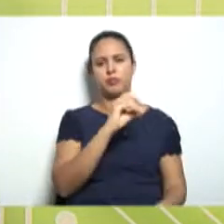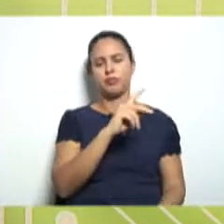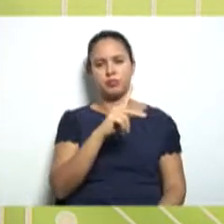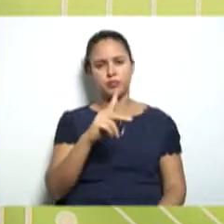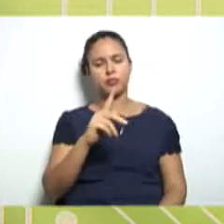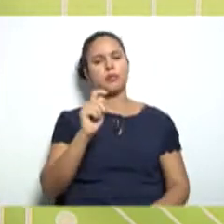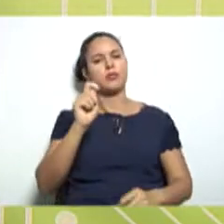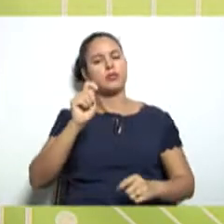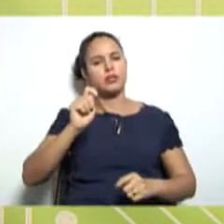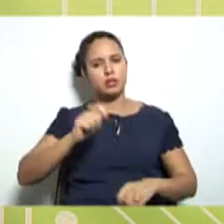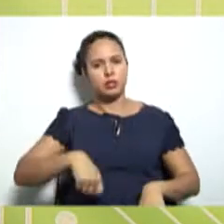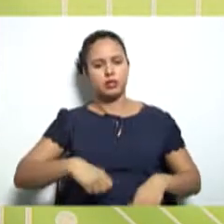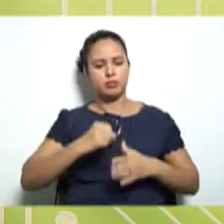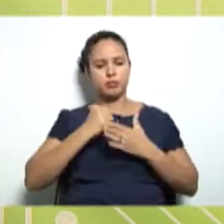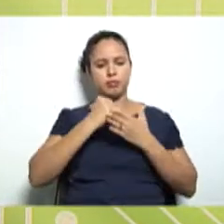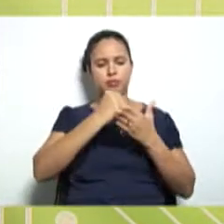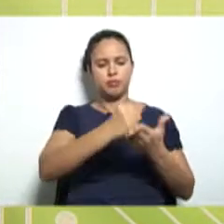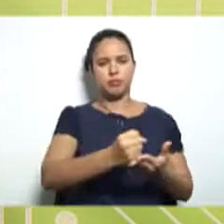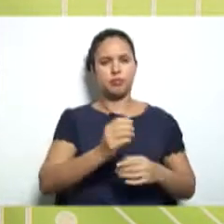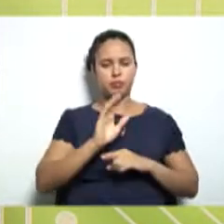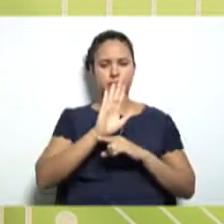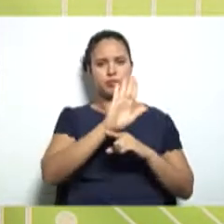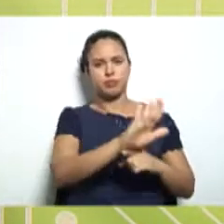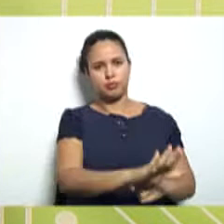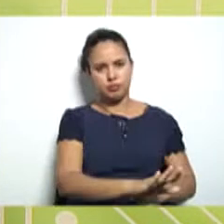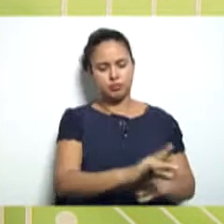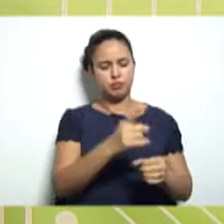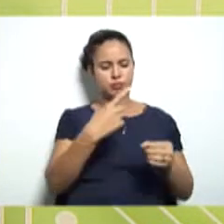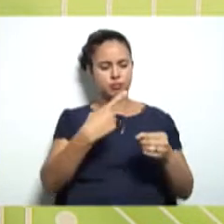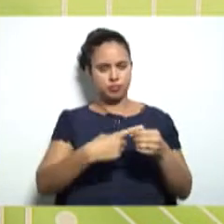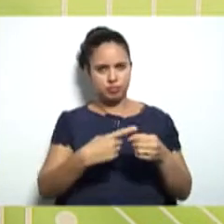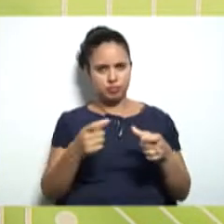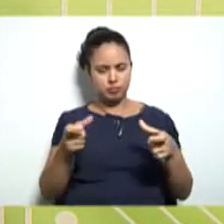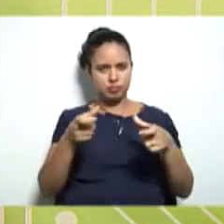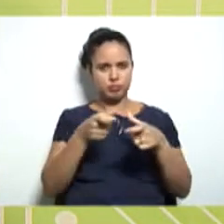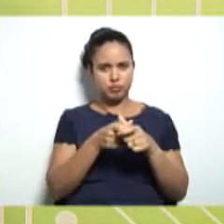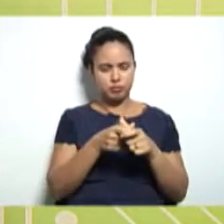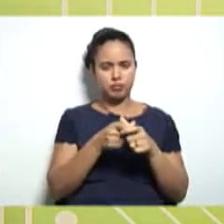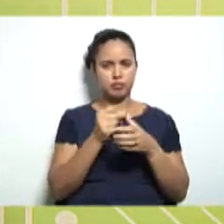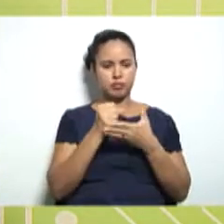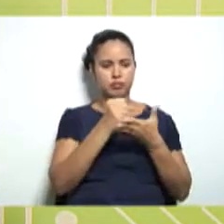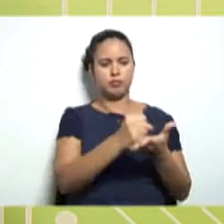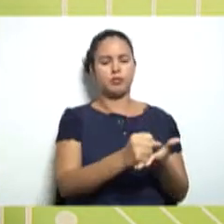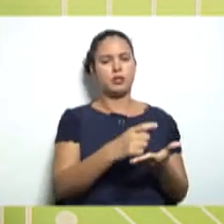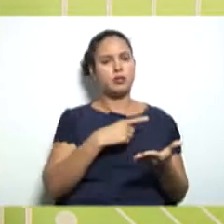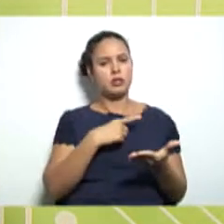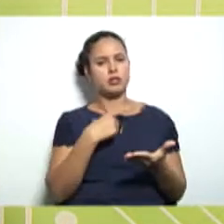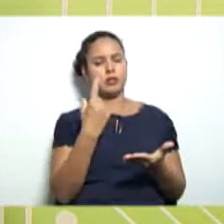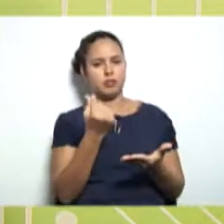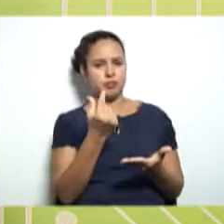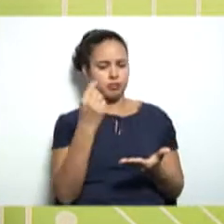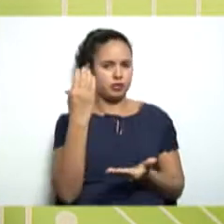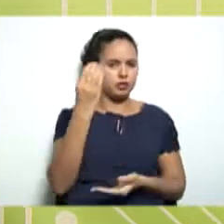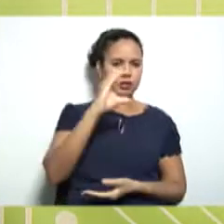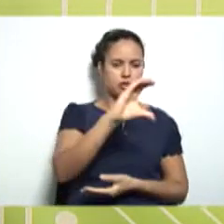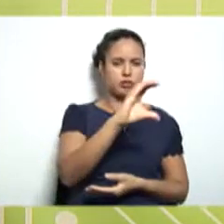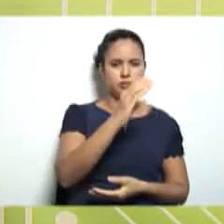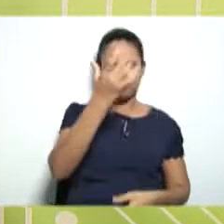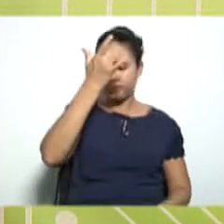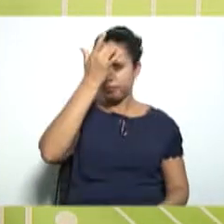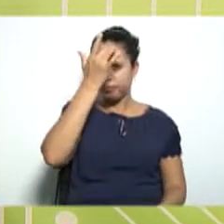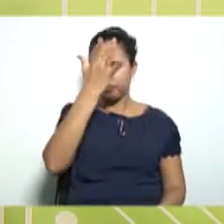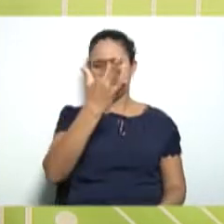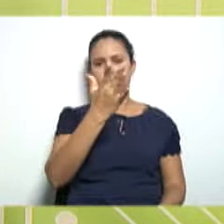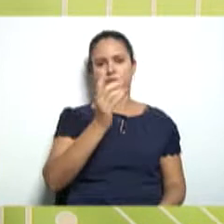um diferencial. A cooperativa de crédito vem nesses municípios menores, oferece um crédito barato, uma maneira fácil de